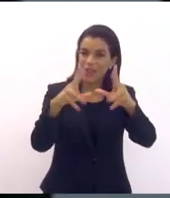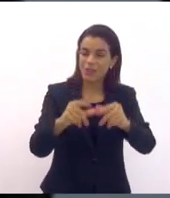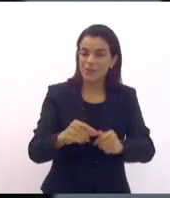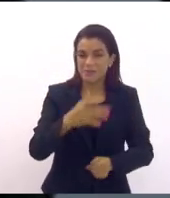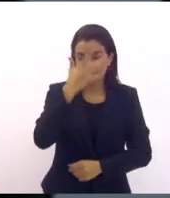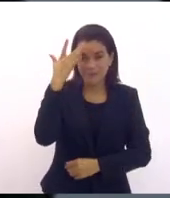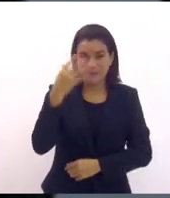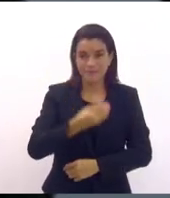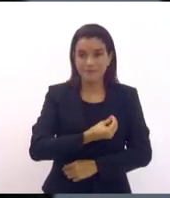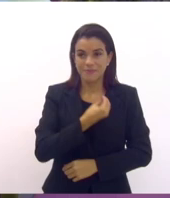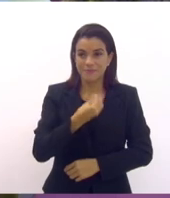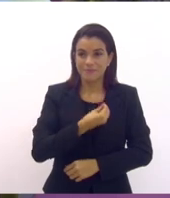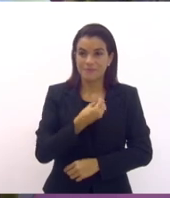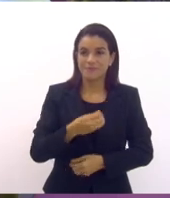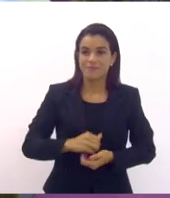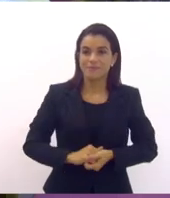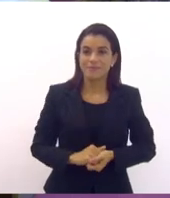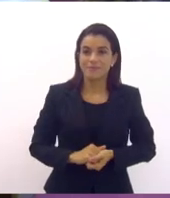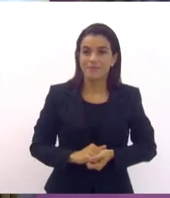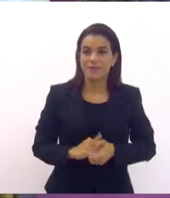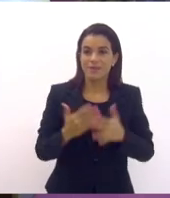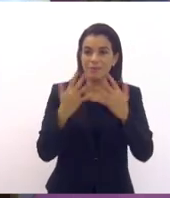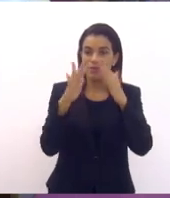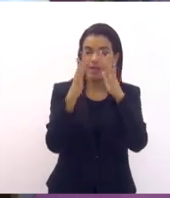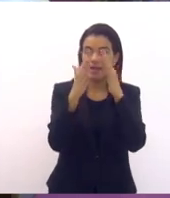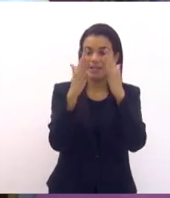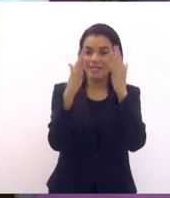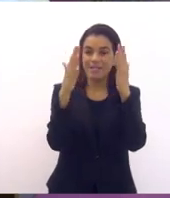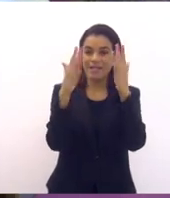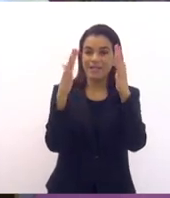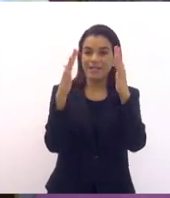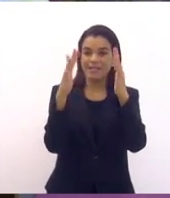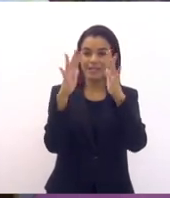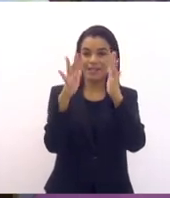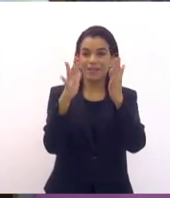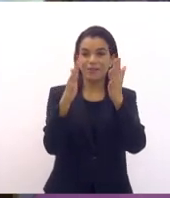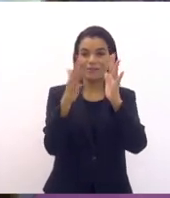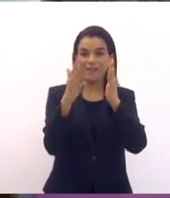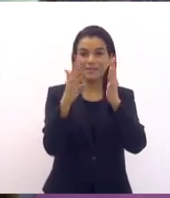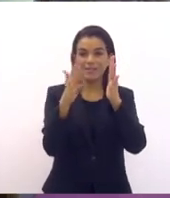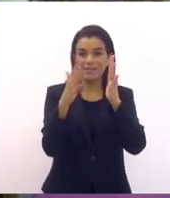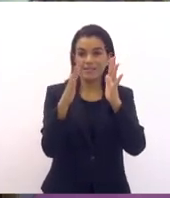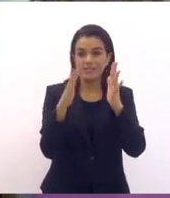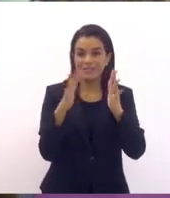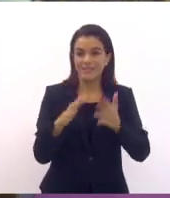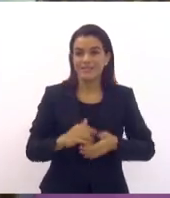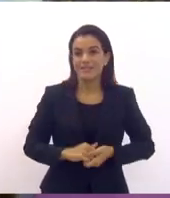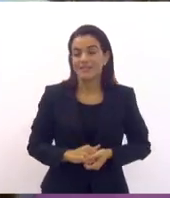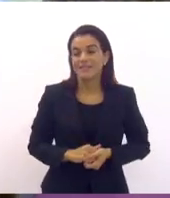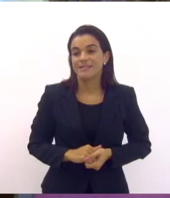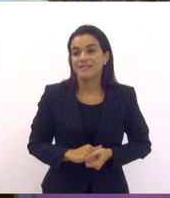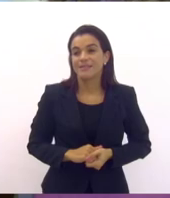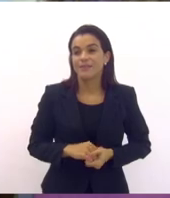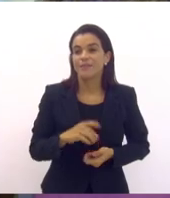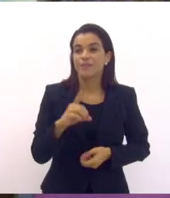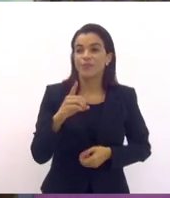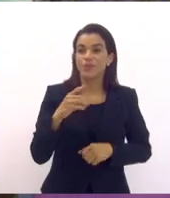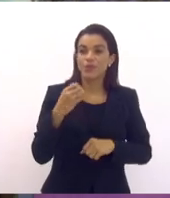em coletivo obrigada gente Obrigada a você D Iório